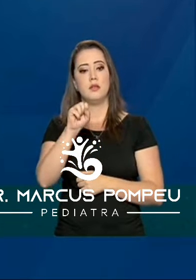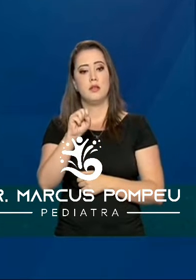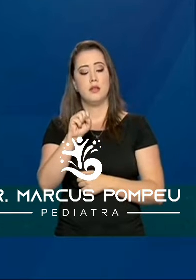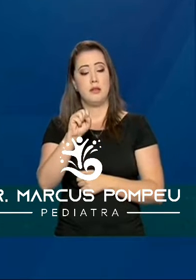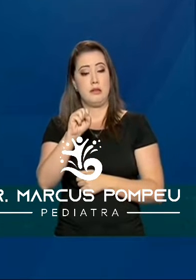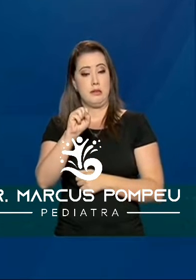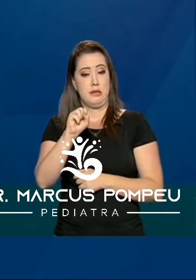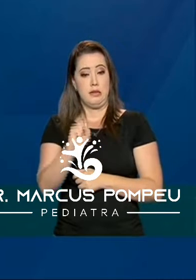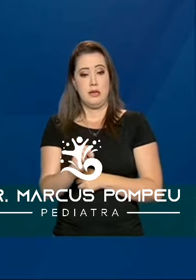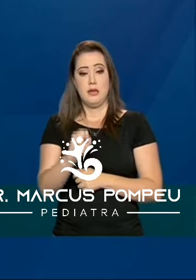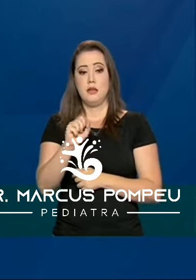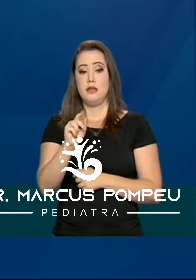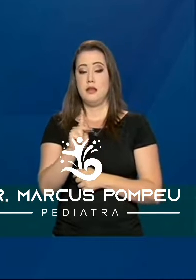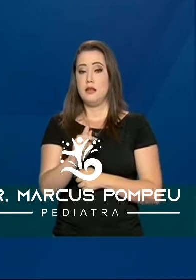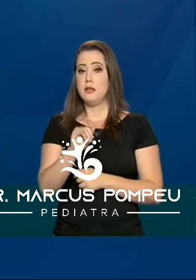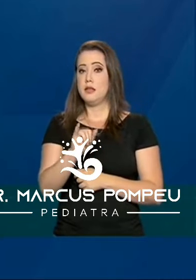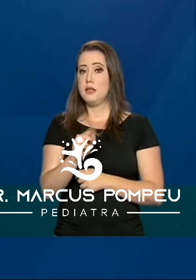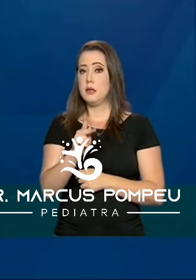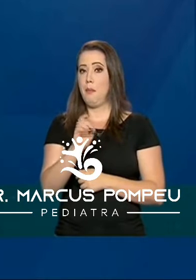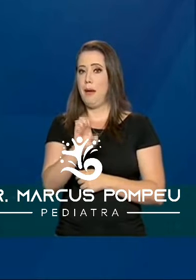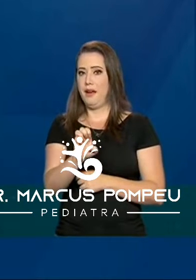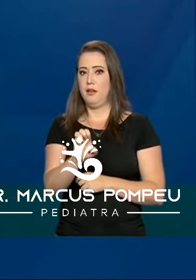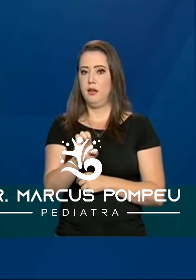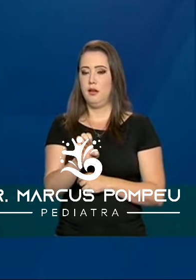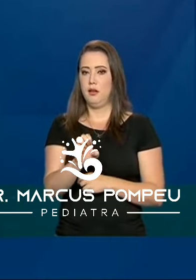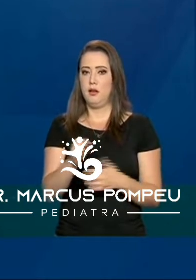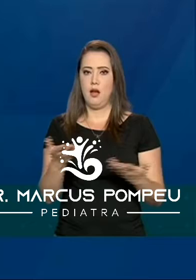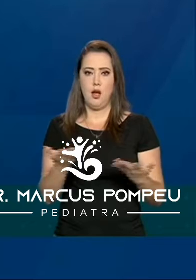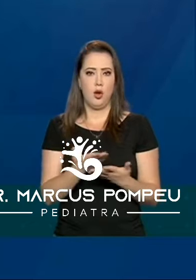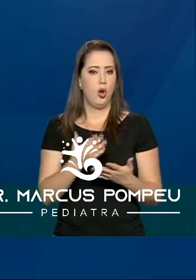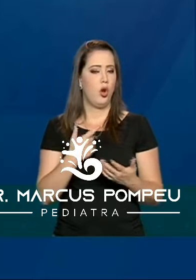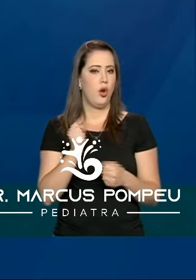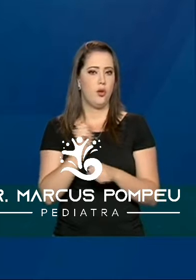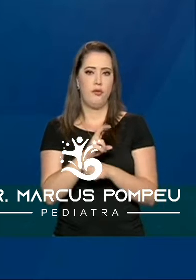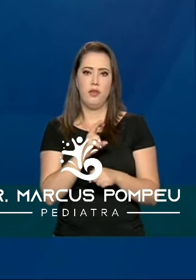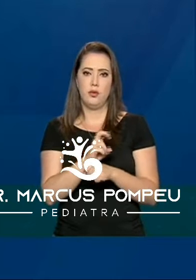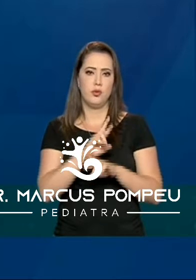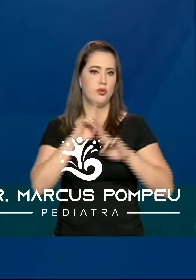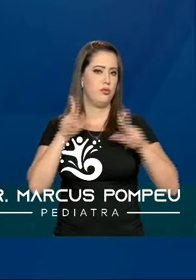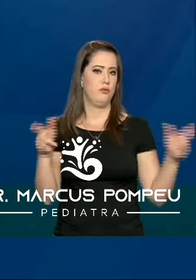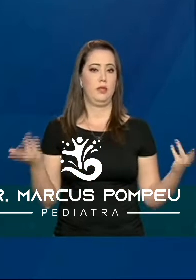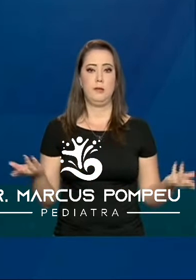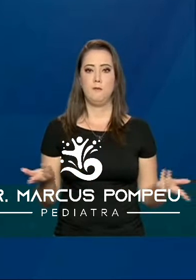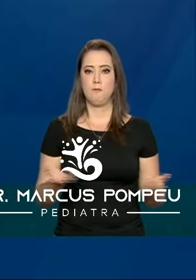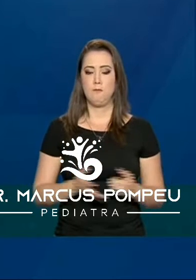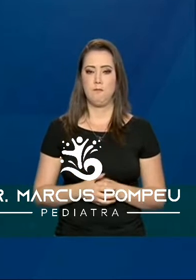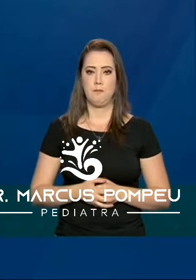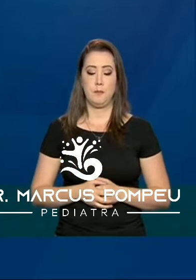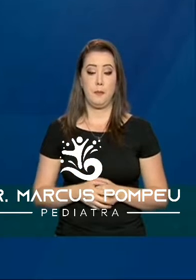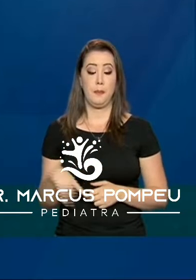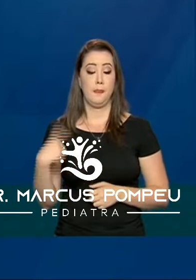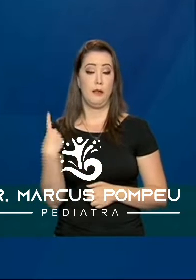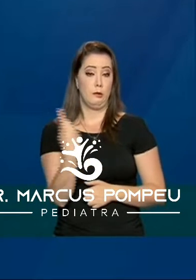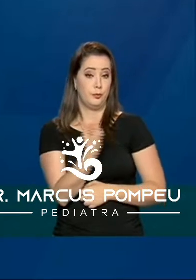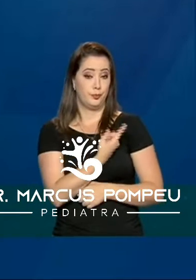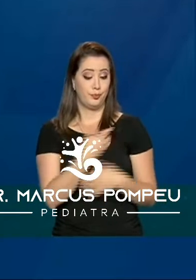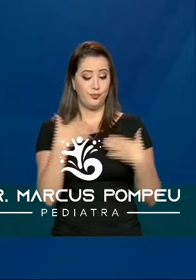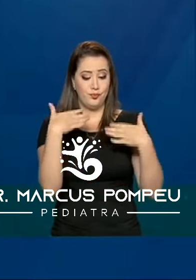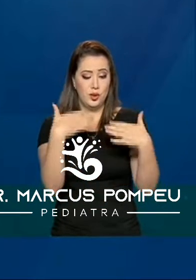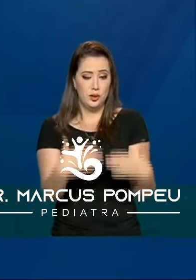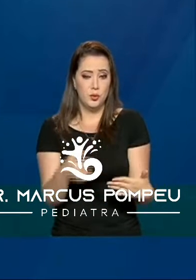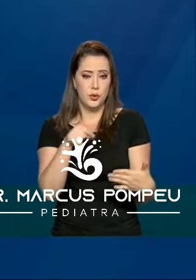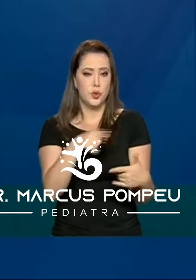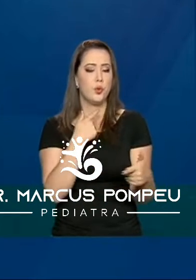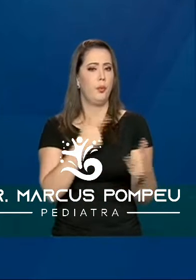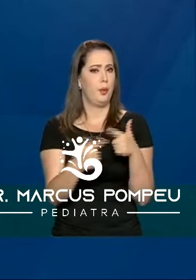vírus. O vírus era de Wuhan, o vírus agora é Ômicron, o vírus agora é Delta. E nós estamos diante de um